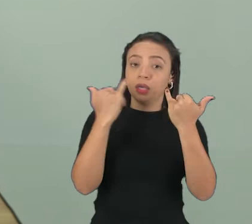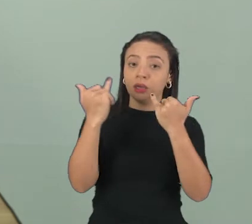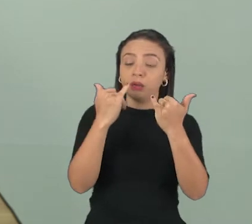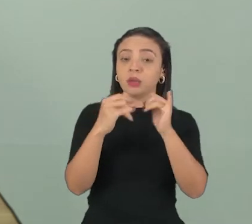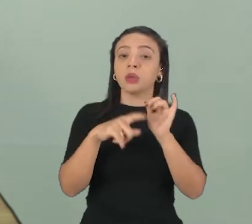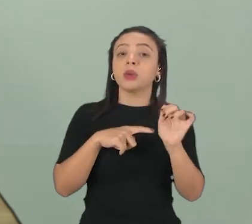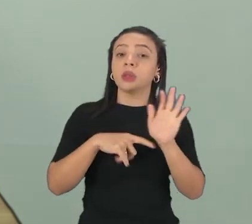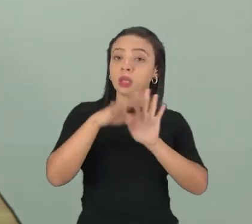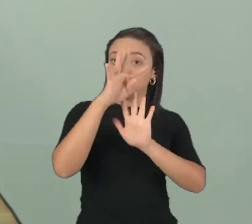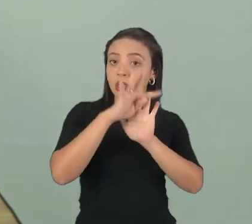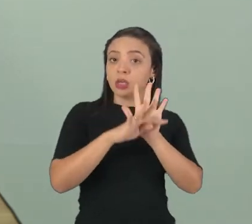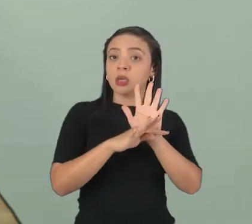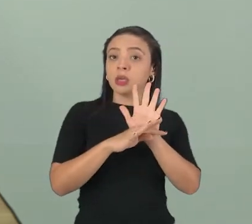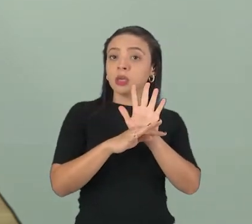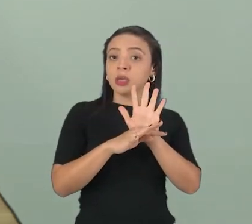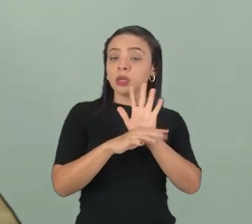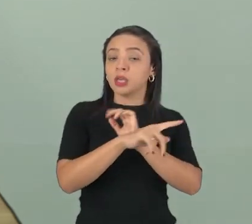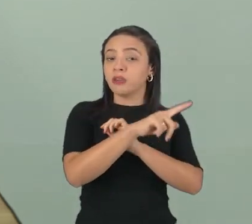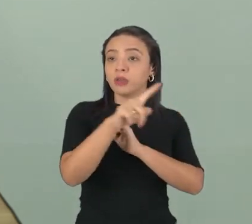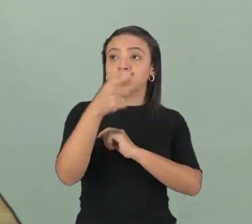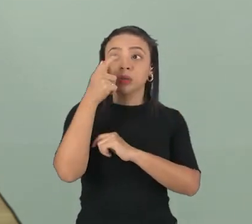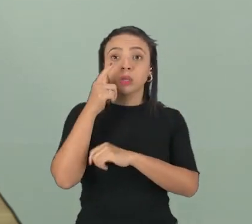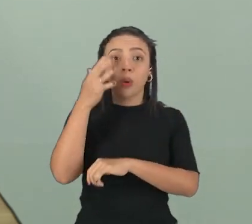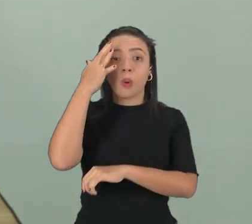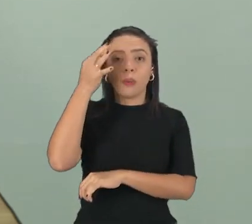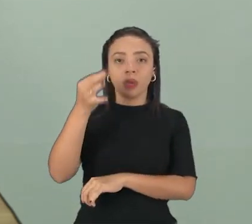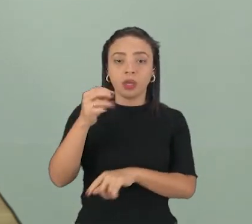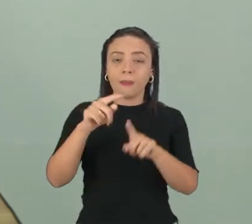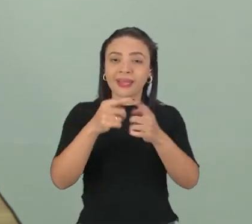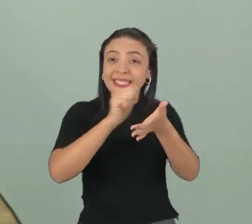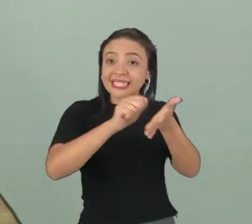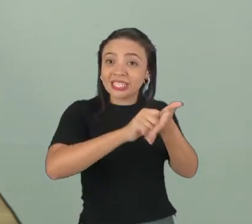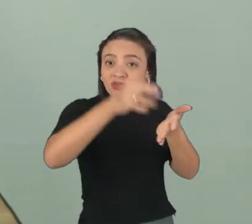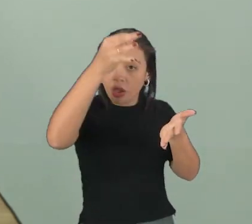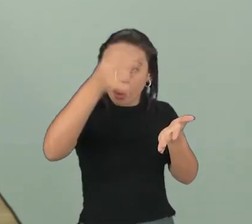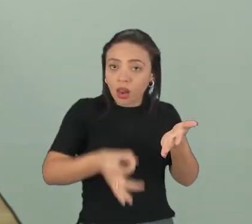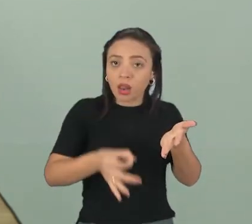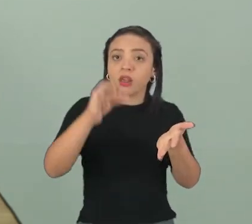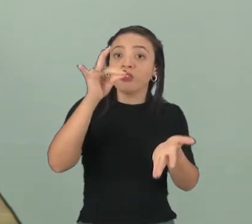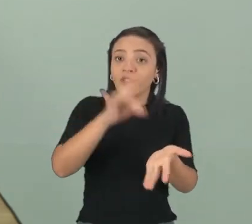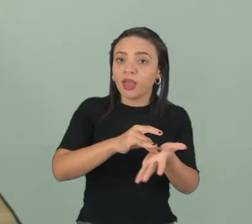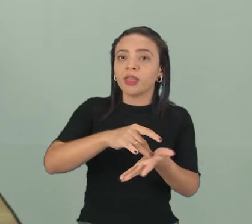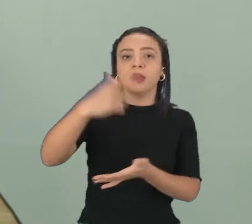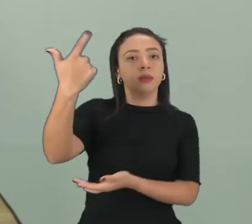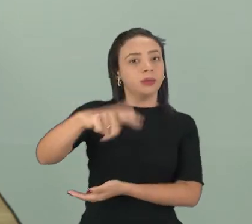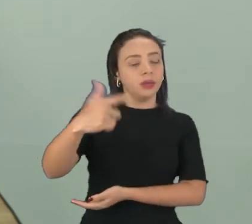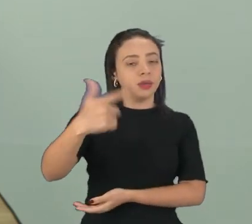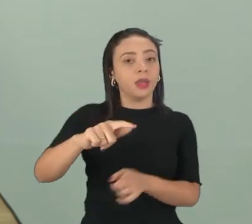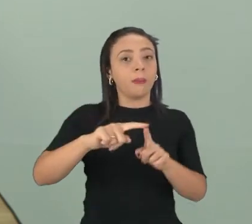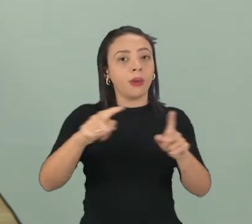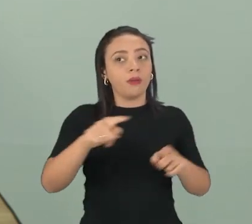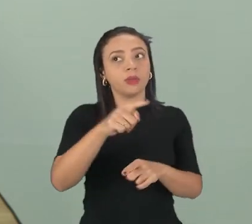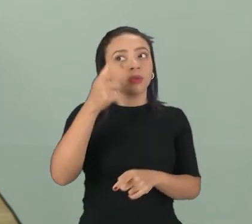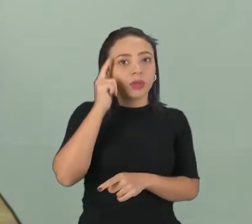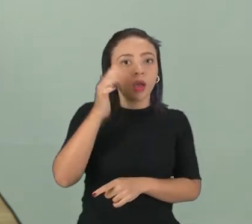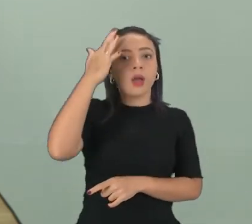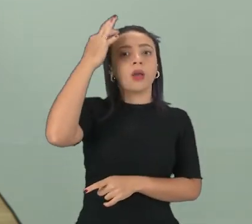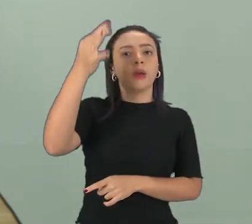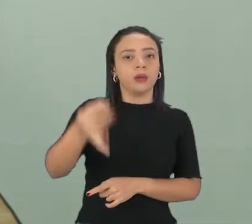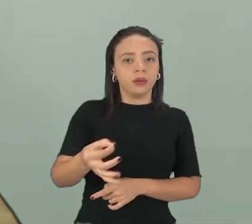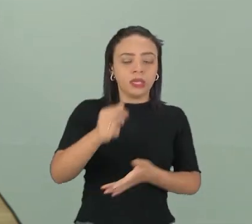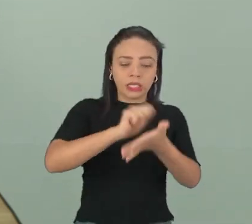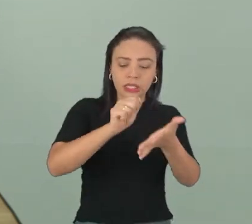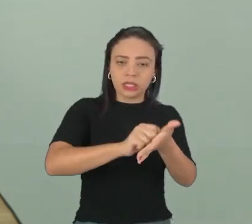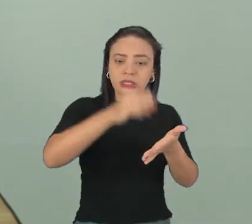texto te leva a compreender que não está claramente escrito exatamente